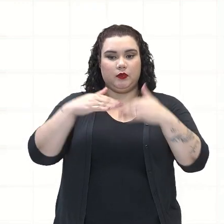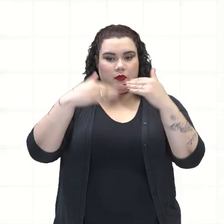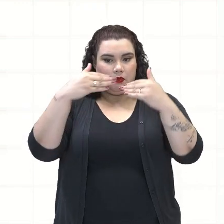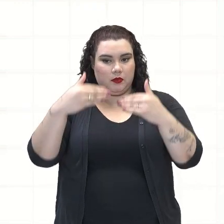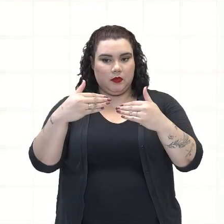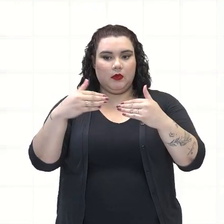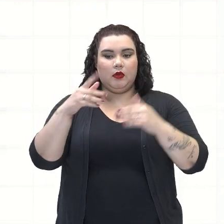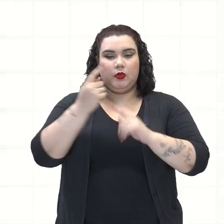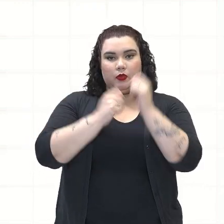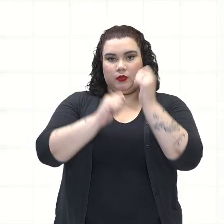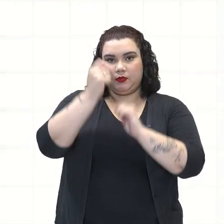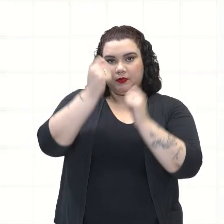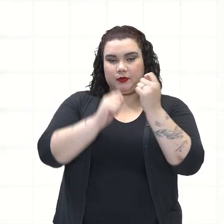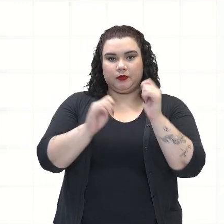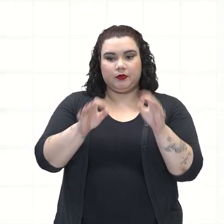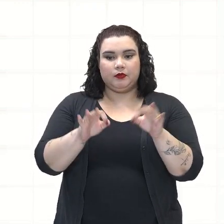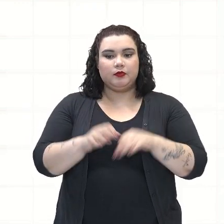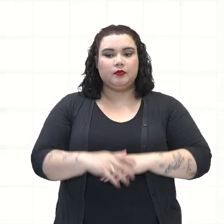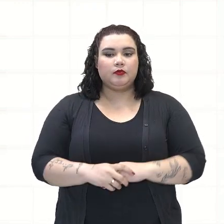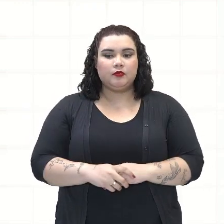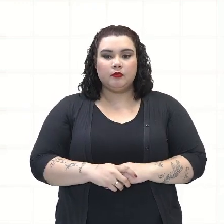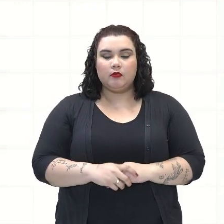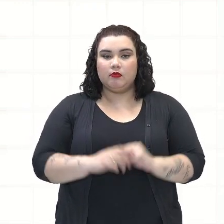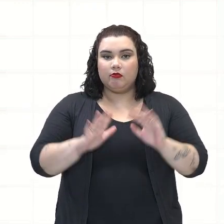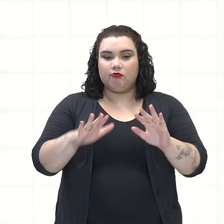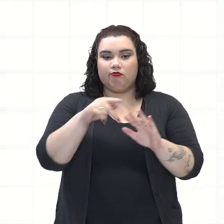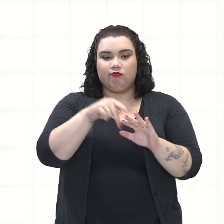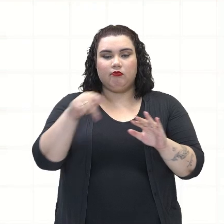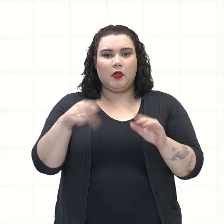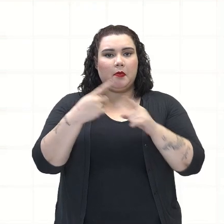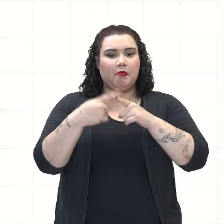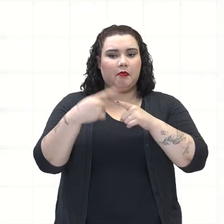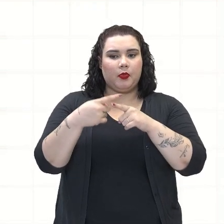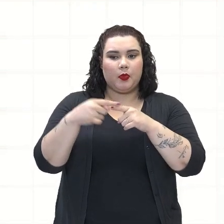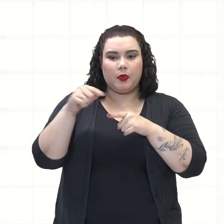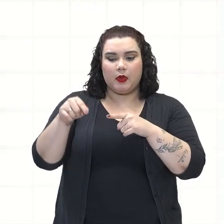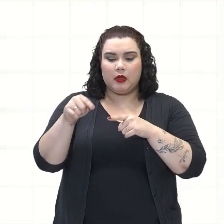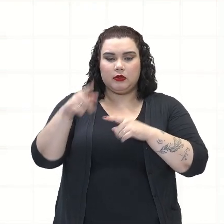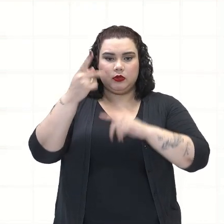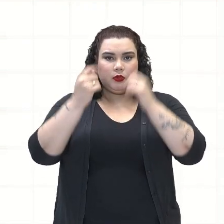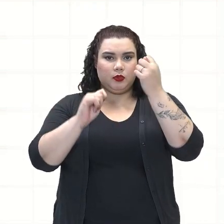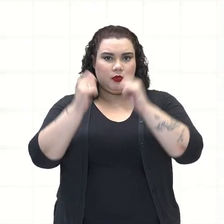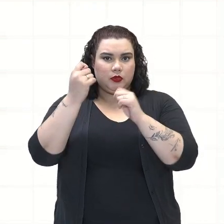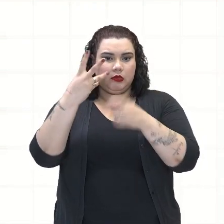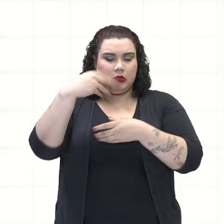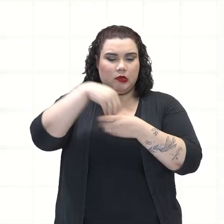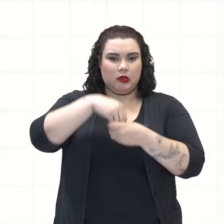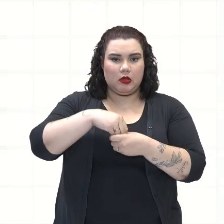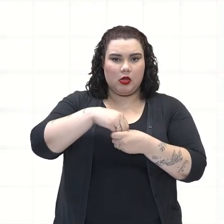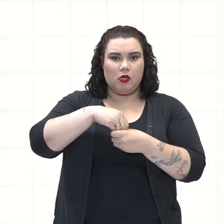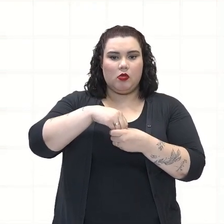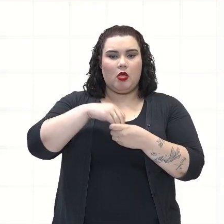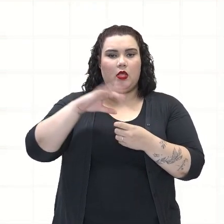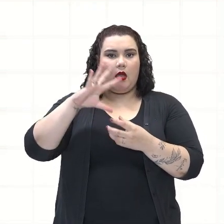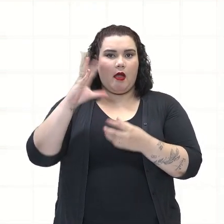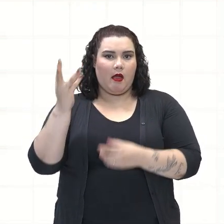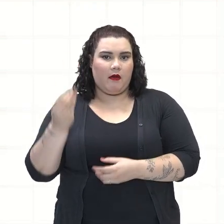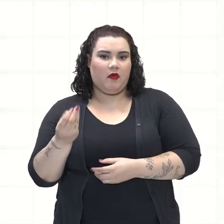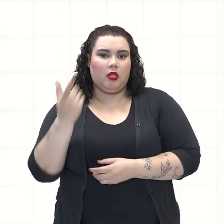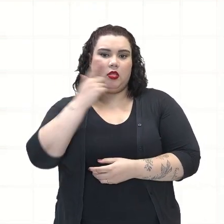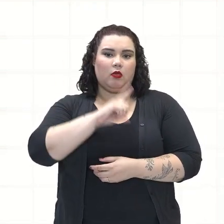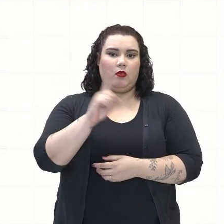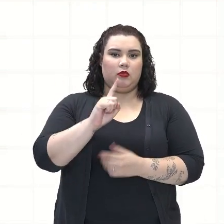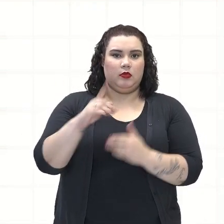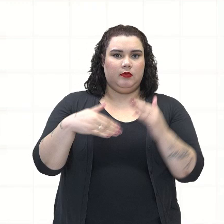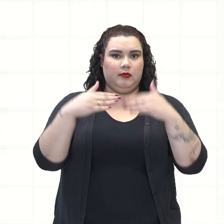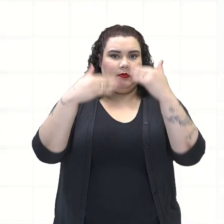desenvolvimento industrial. Professor, por que a indústria dentro do continente africano ela não conseguiu